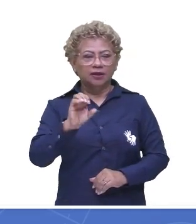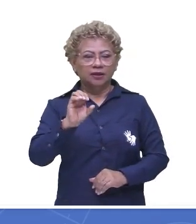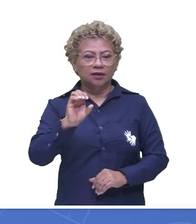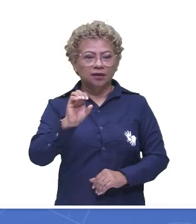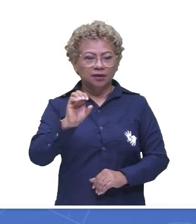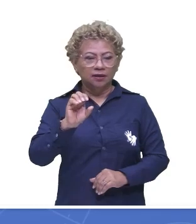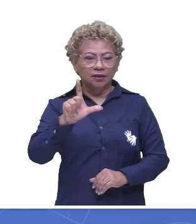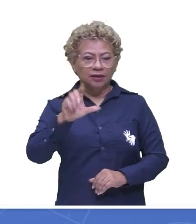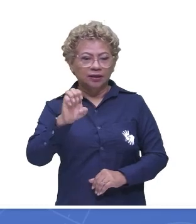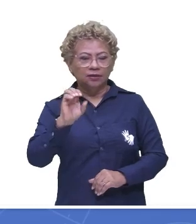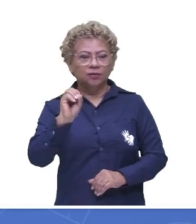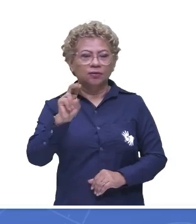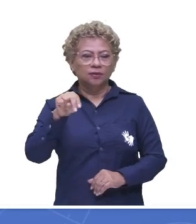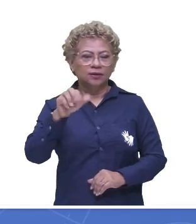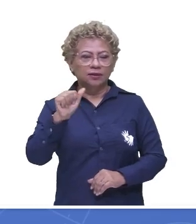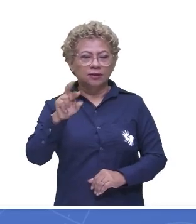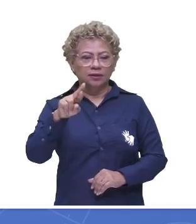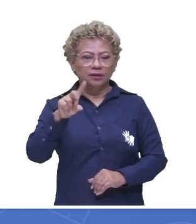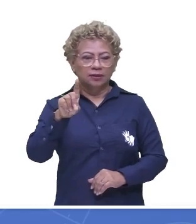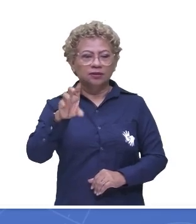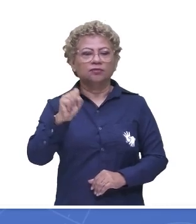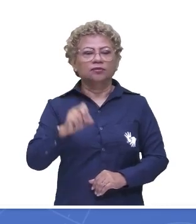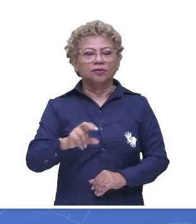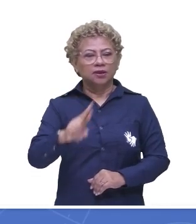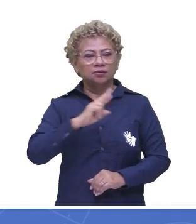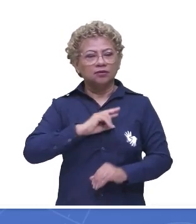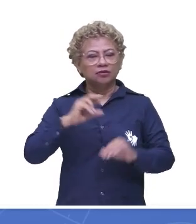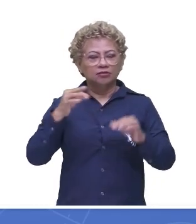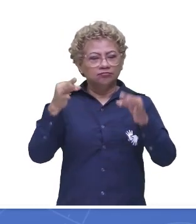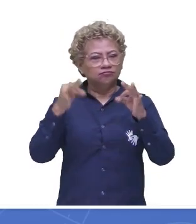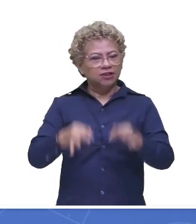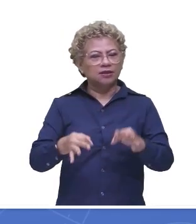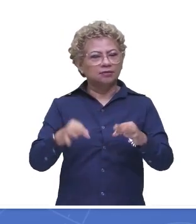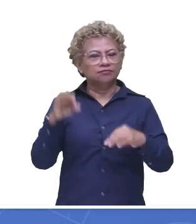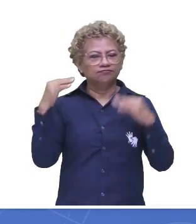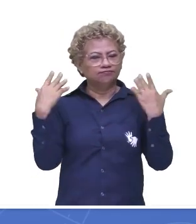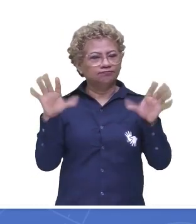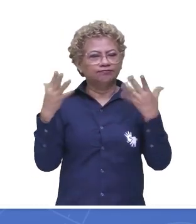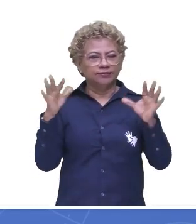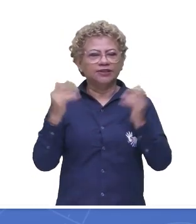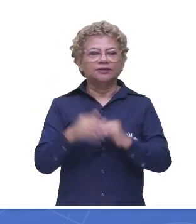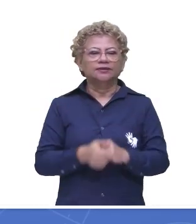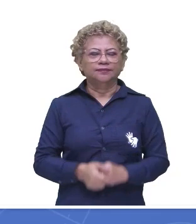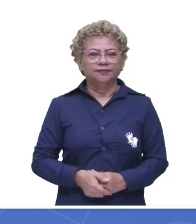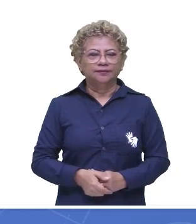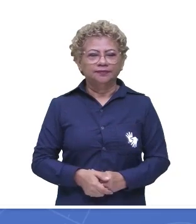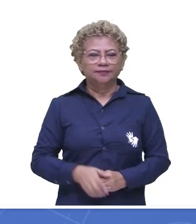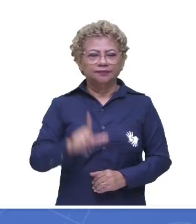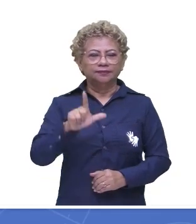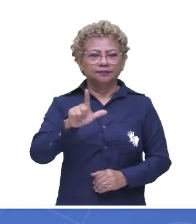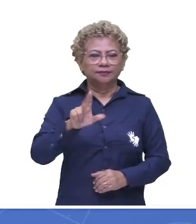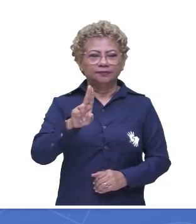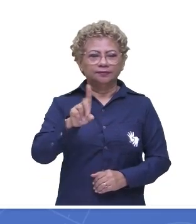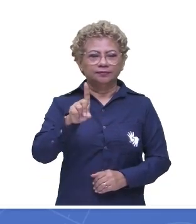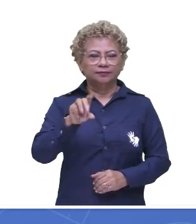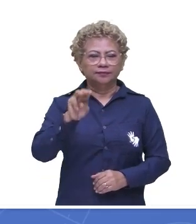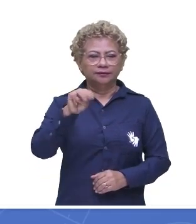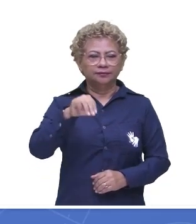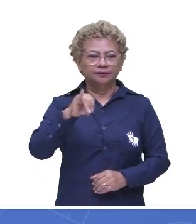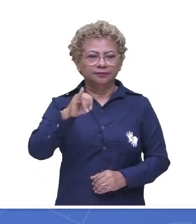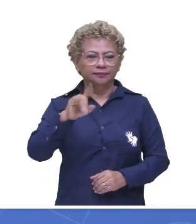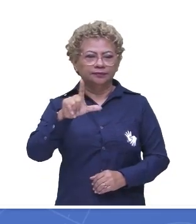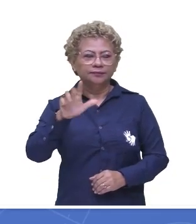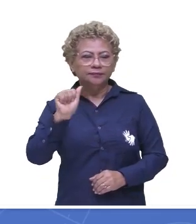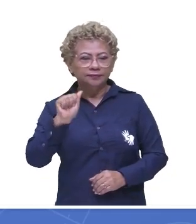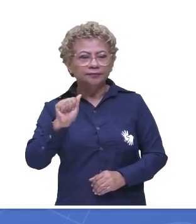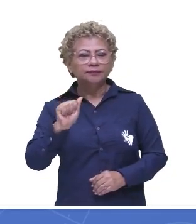2.100 calorias e na questão 2, colocou que é a letra E. A Ludmila, da Escola